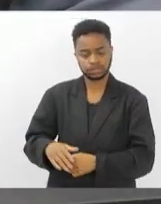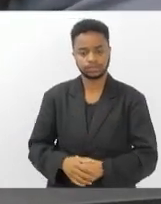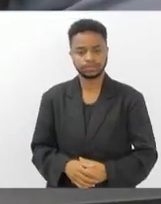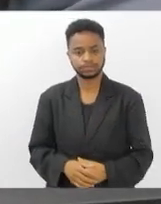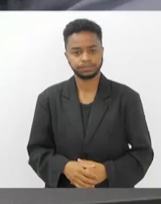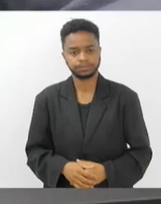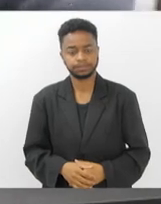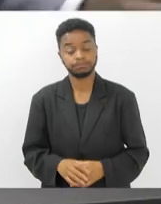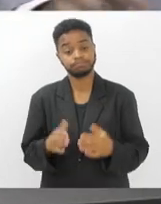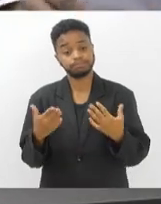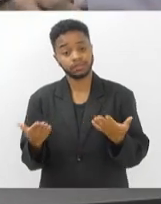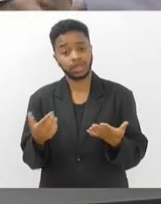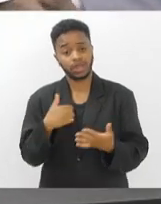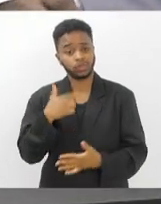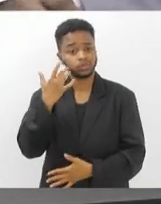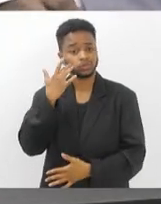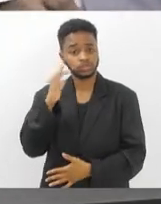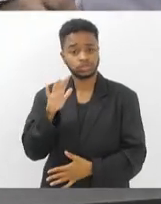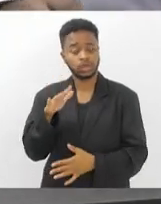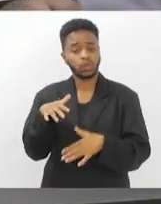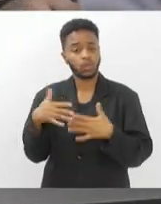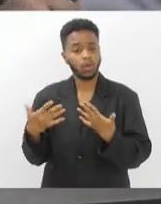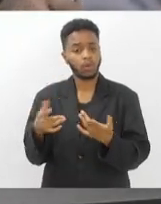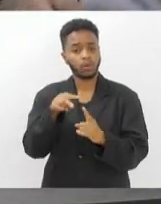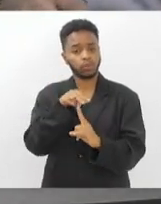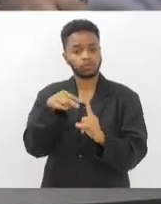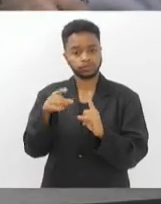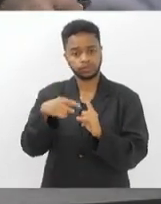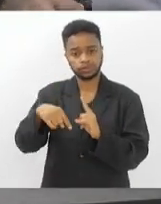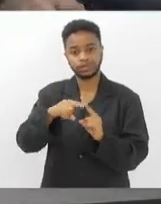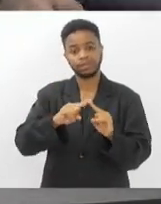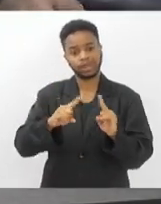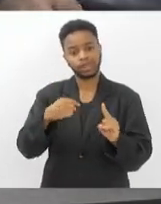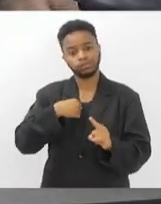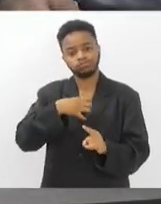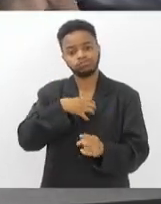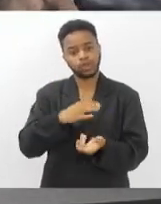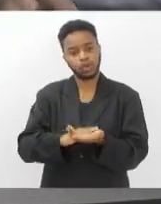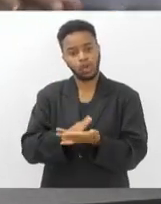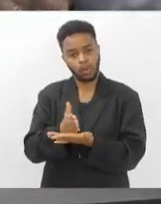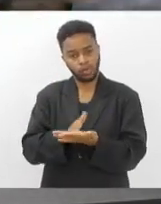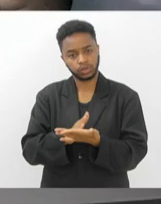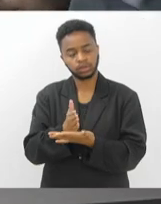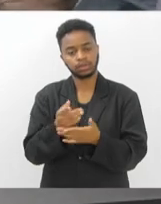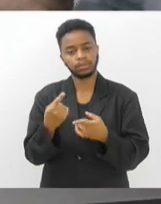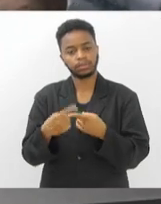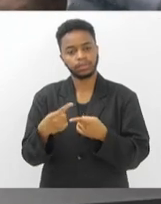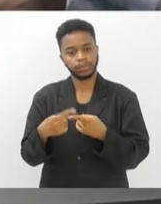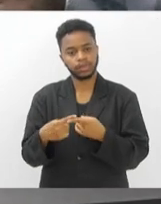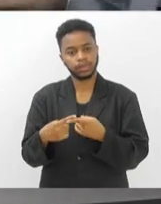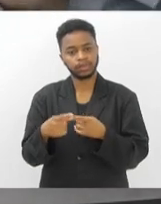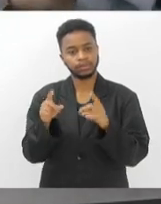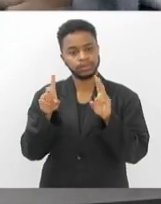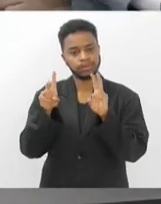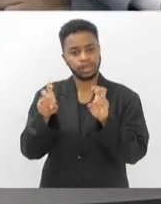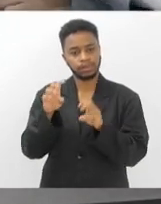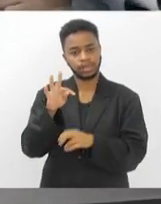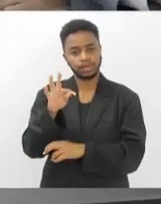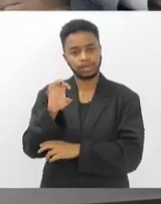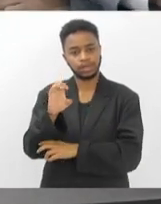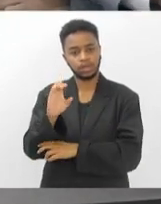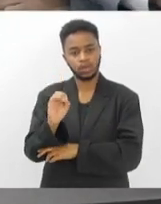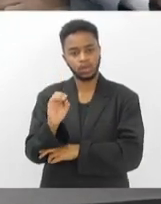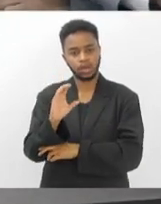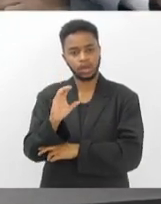Então, eu não sei qual é a visão de vocês, mas eu fico incomodado, porque essa questão da teocracia, né,